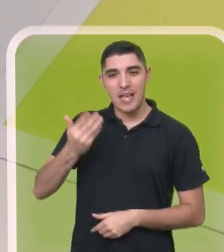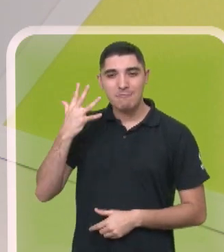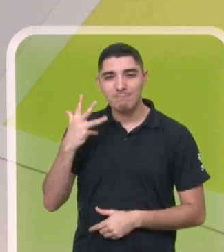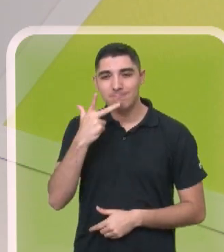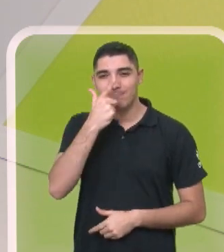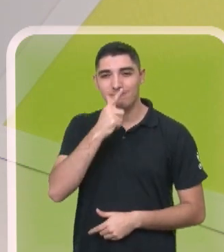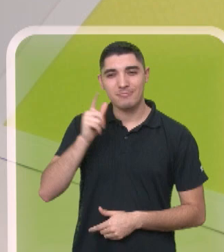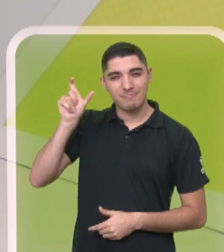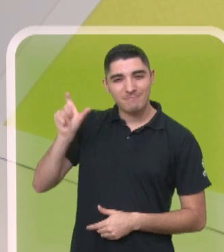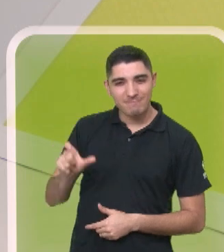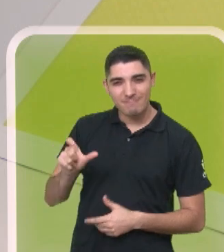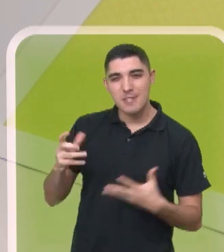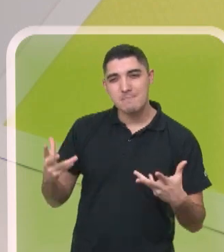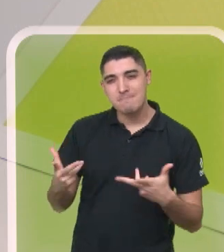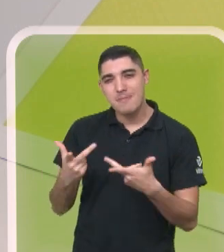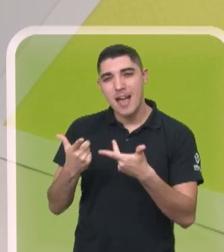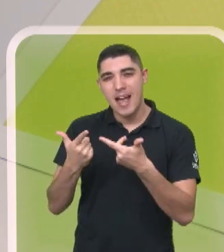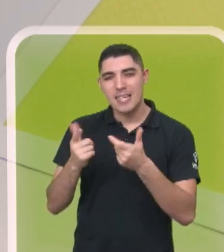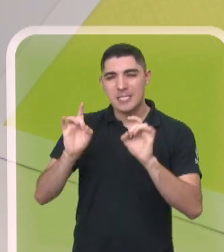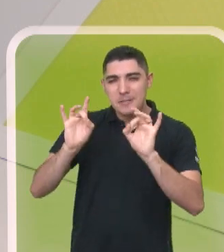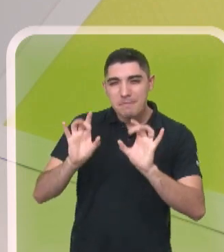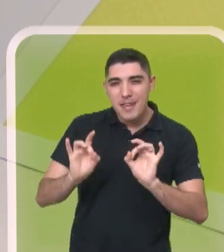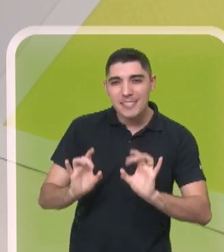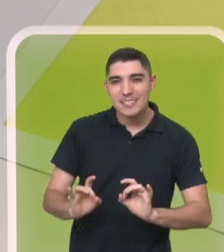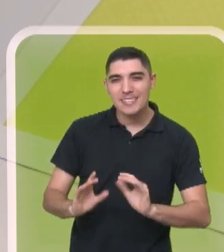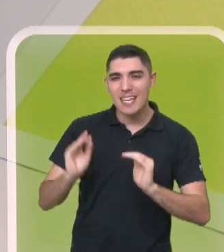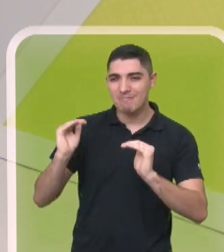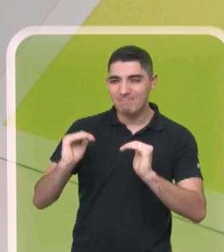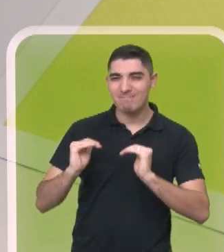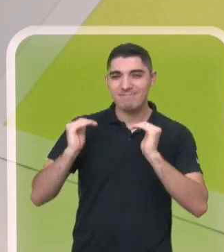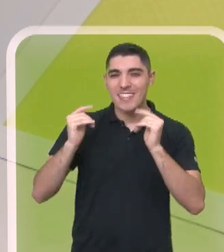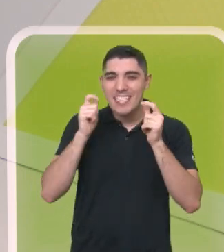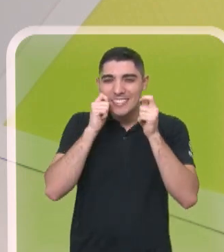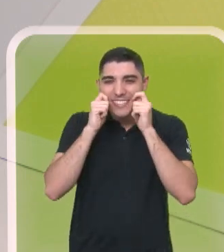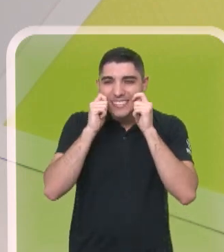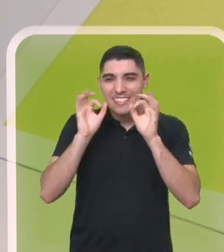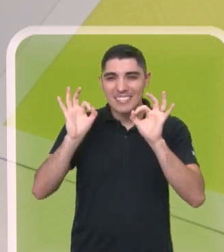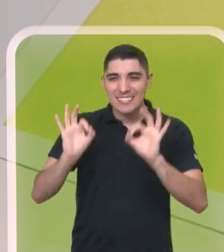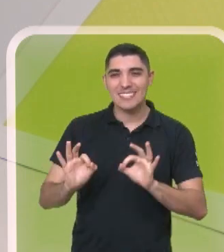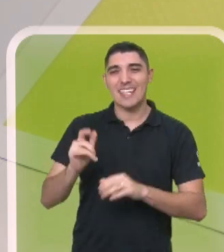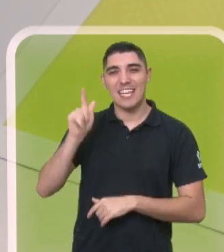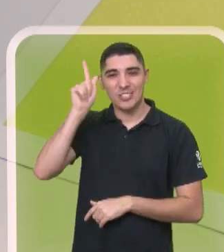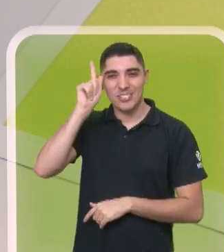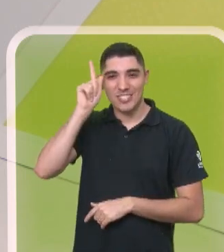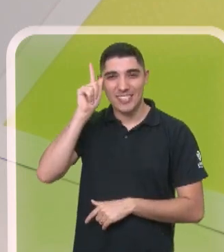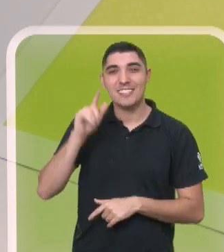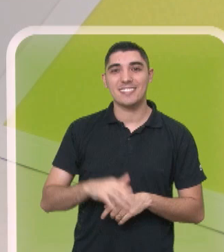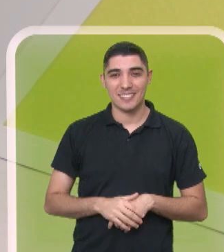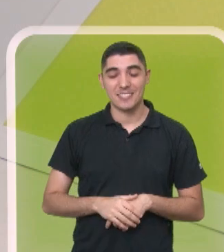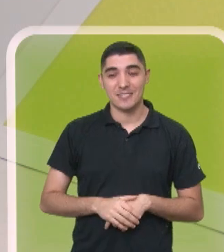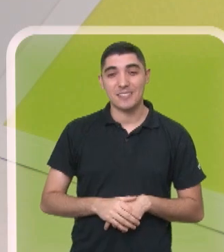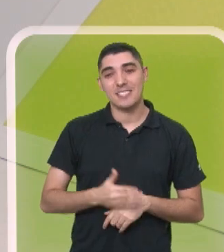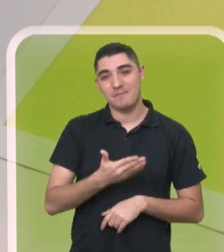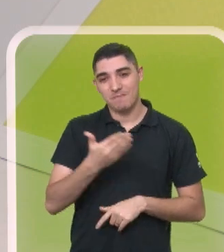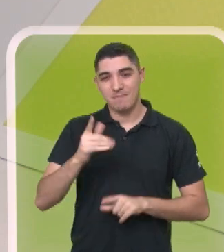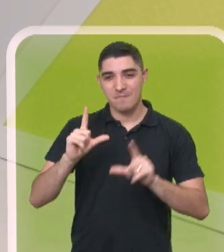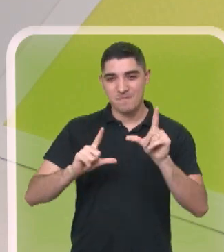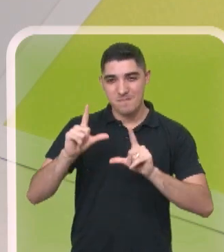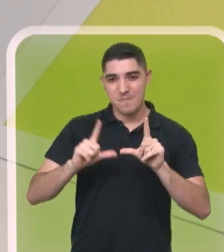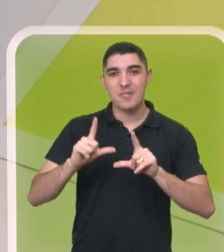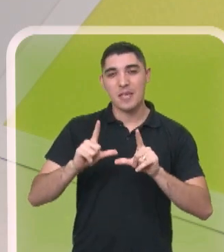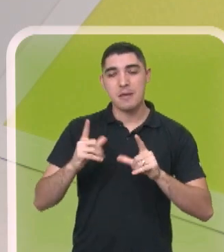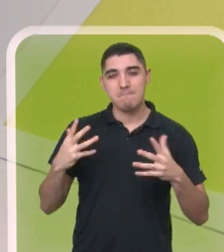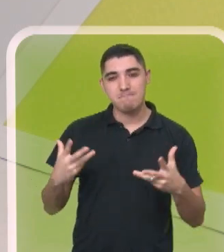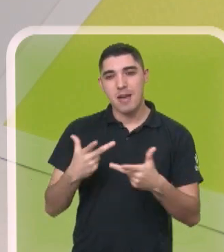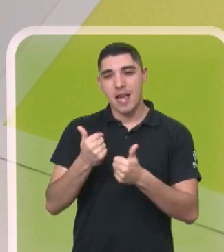bela, com a estonteante, a radiante, a sensacional Gisele Lopes e o seu programa Mais Do Que